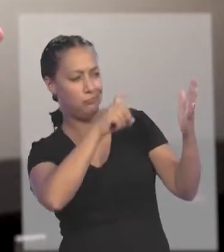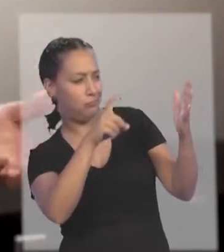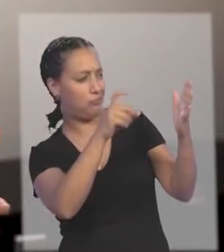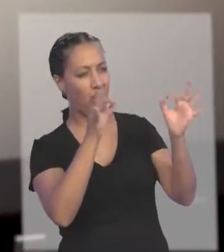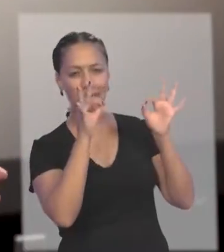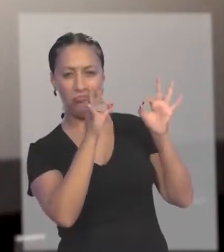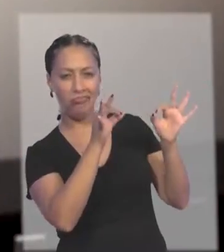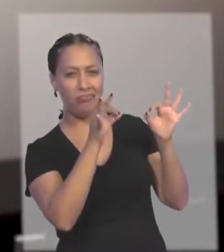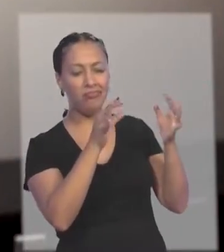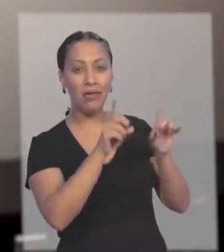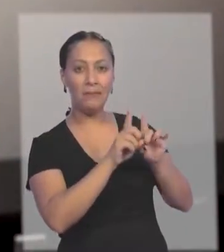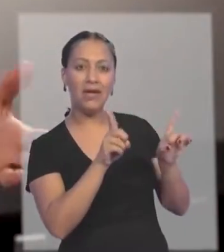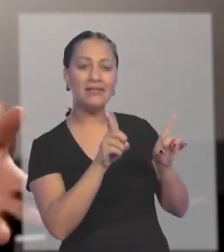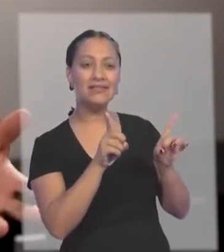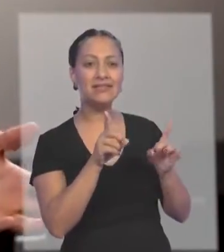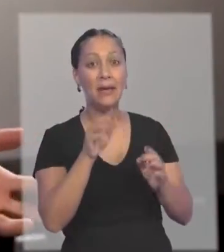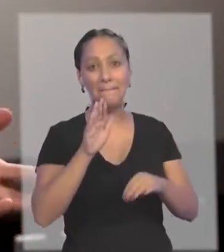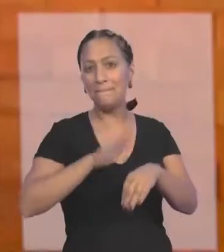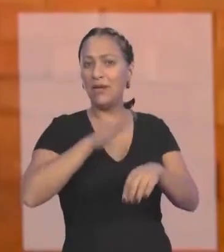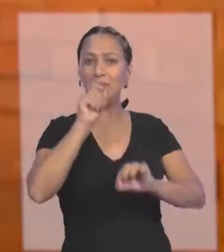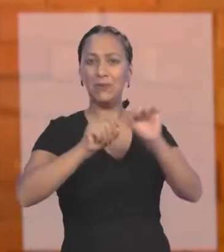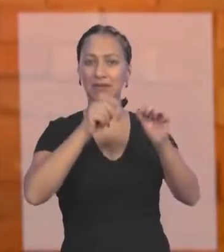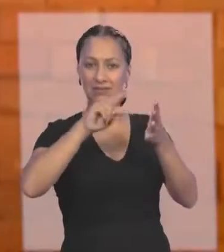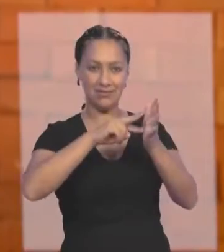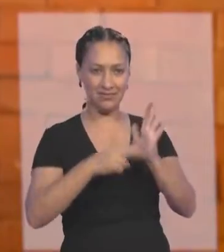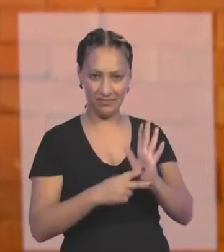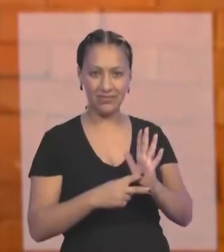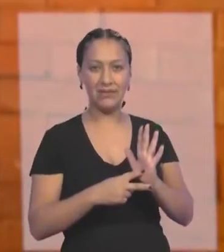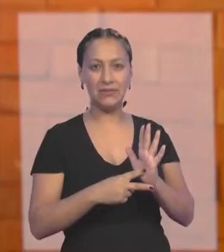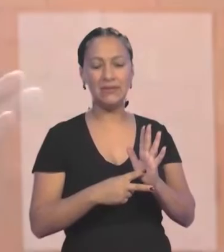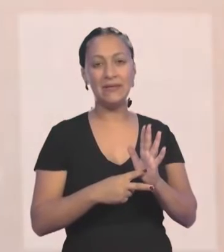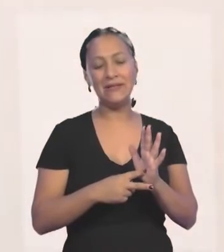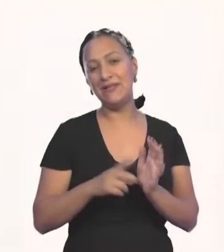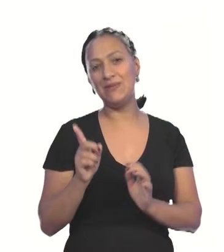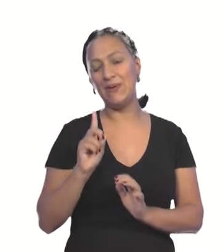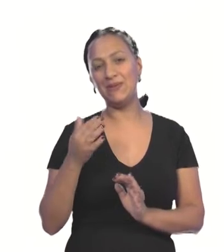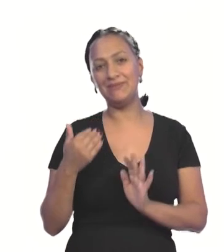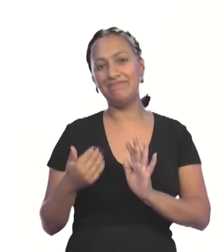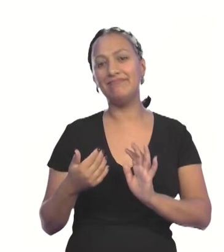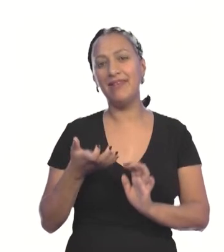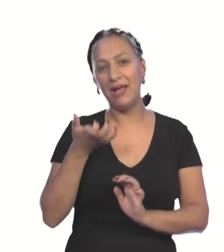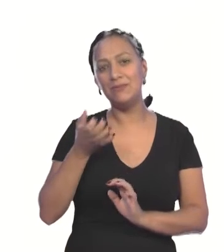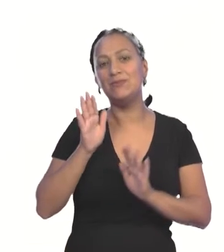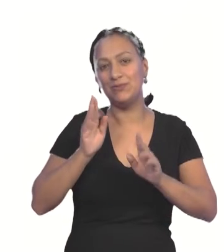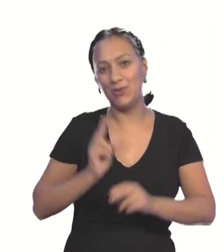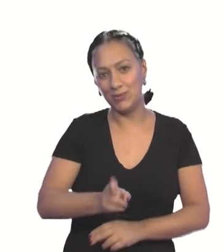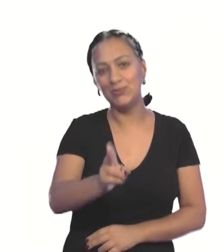prédio descolado e tudo mais, mas é muito mais do que isso. E a gente não pretende sair daqui tão cedo.